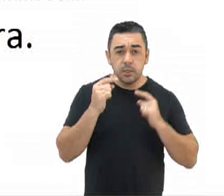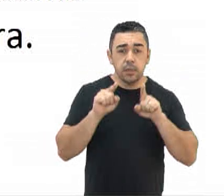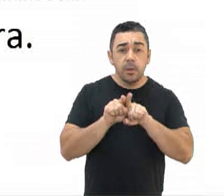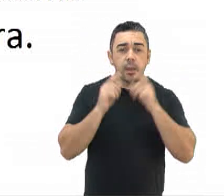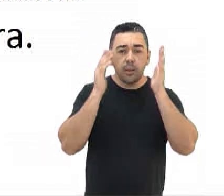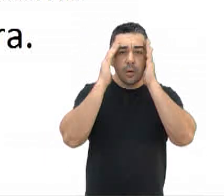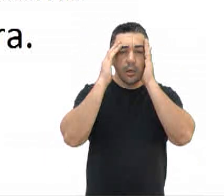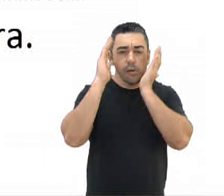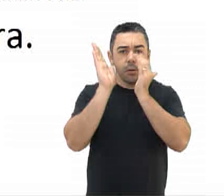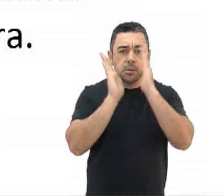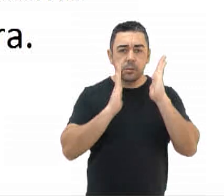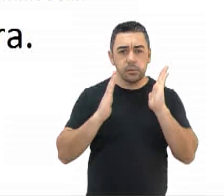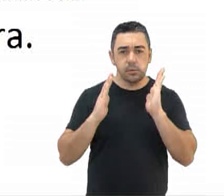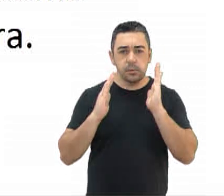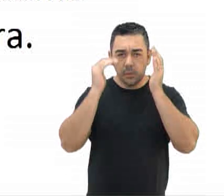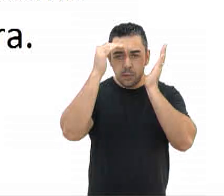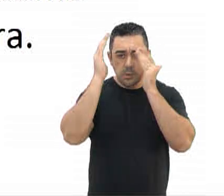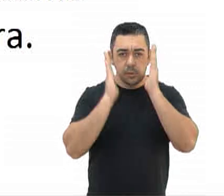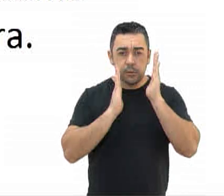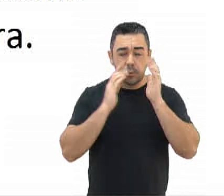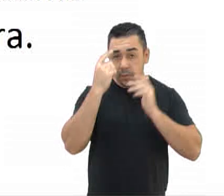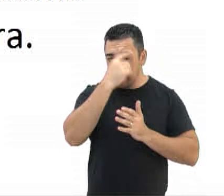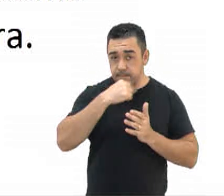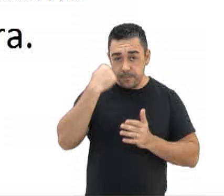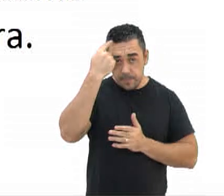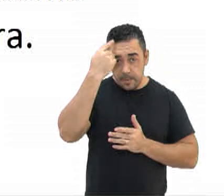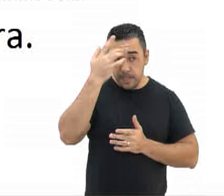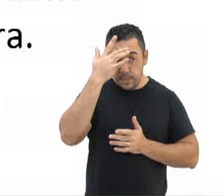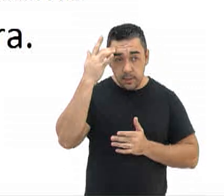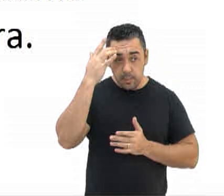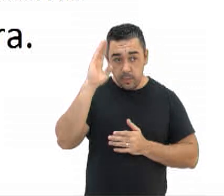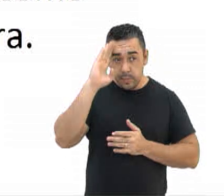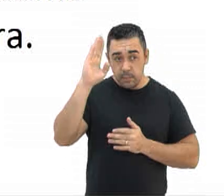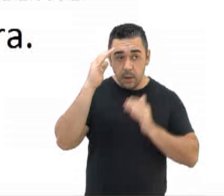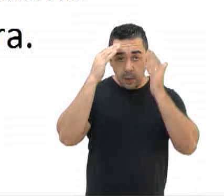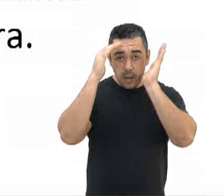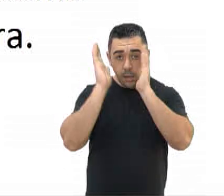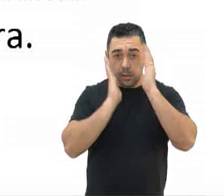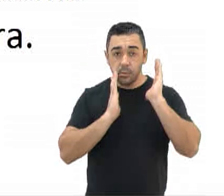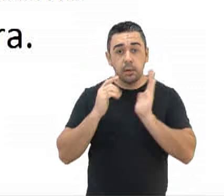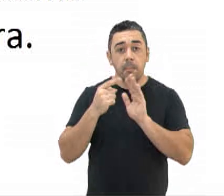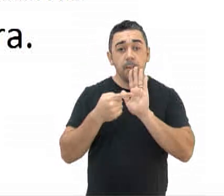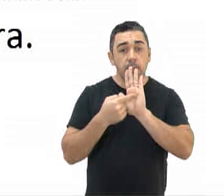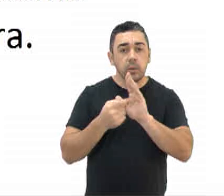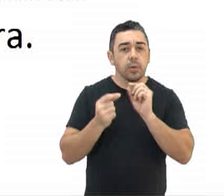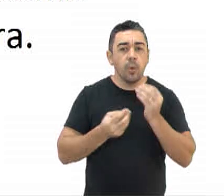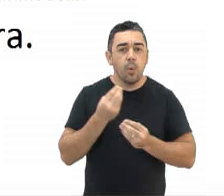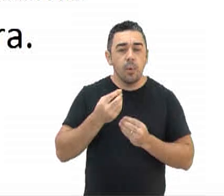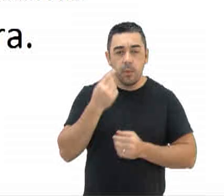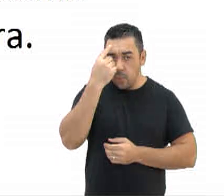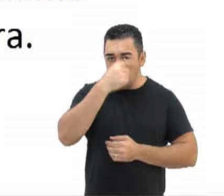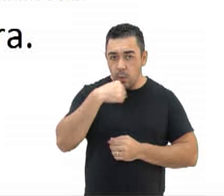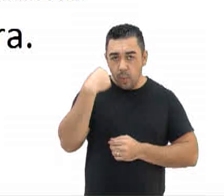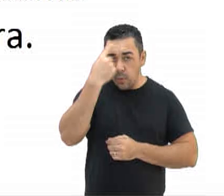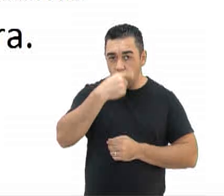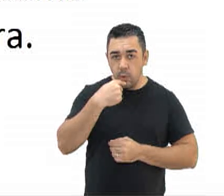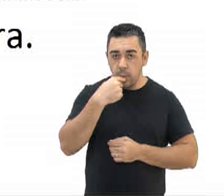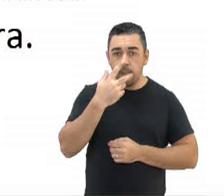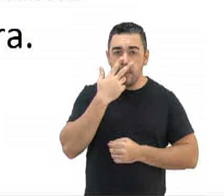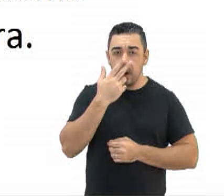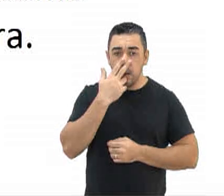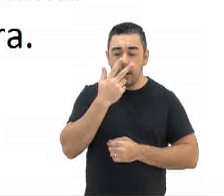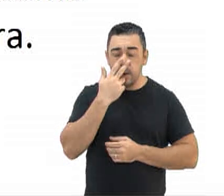distorcida? A face do personagem principal mostra um rosto de